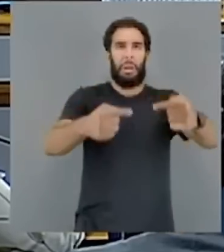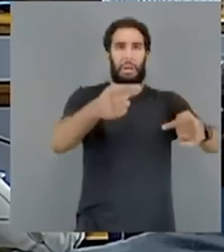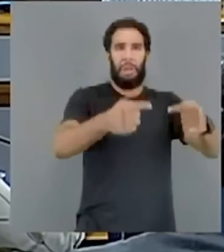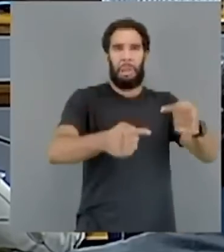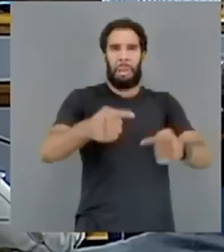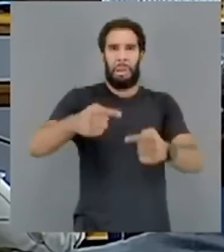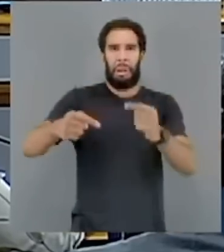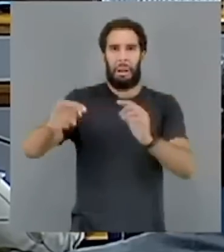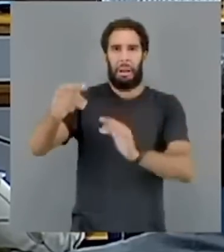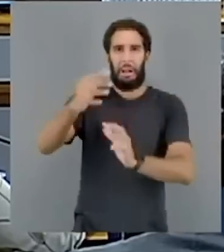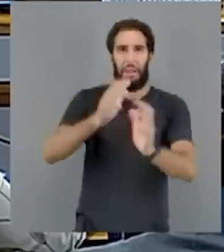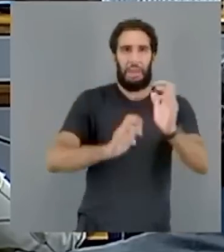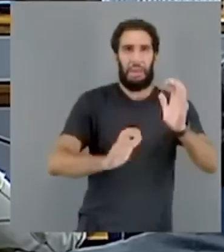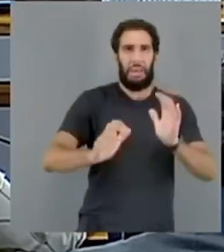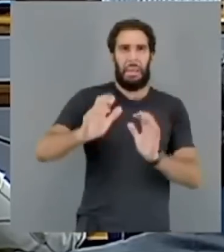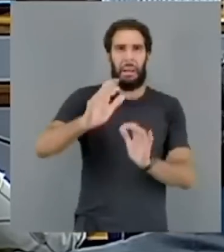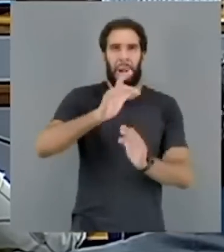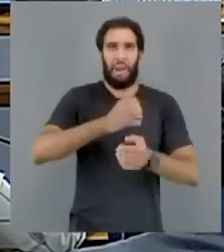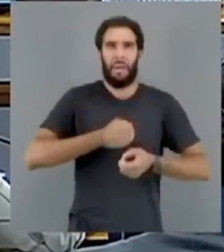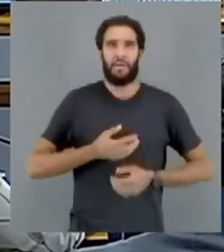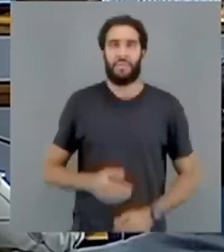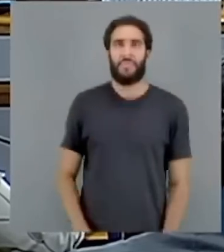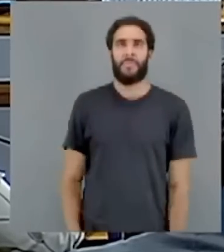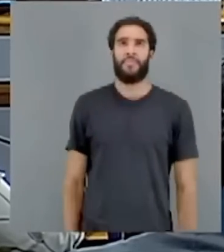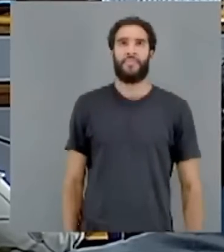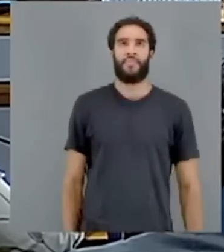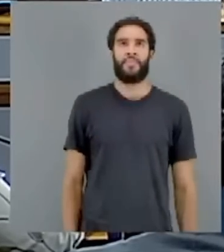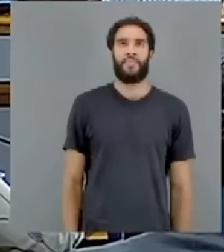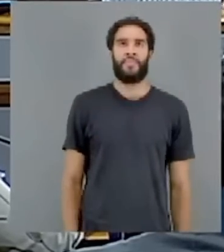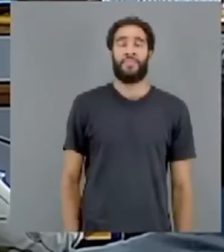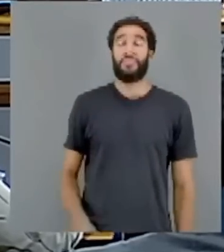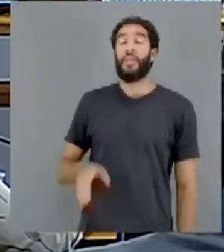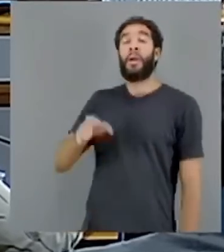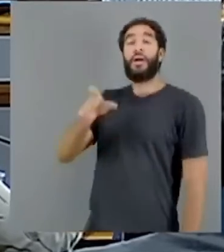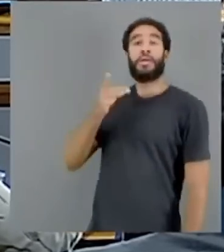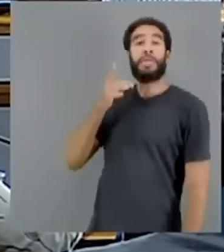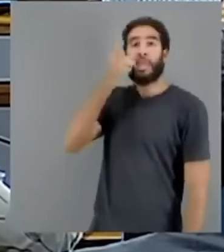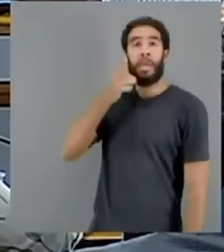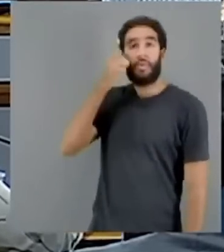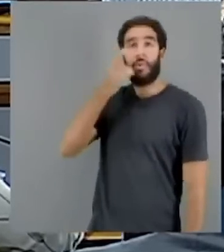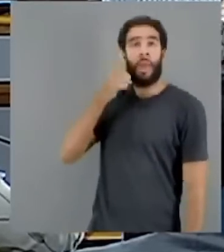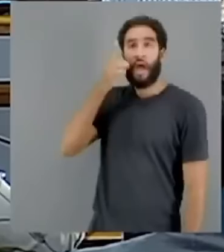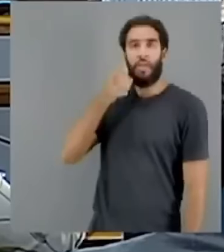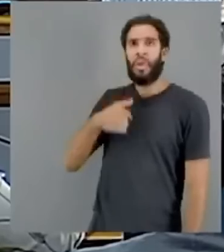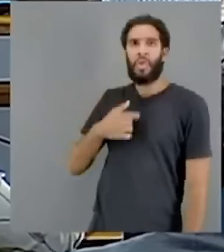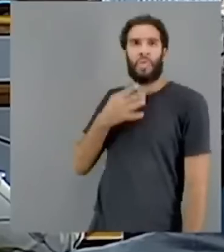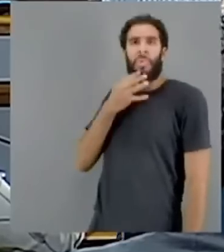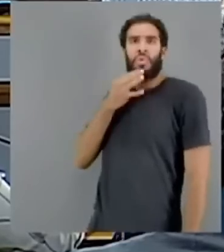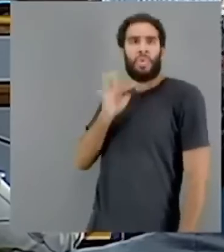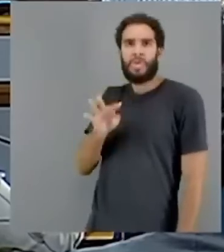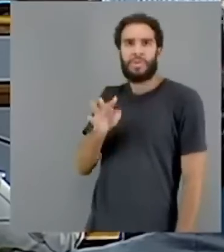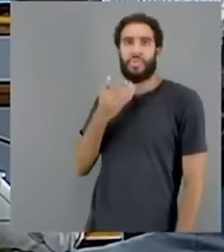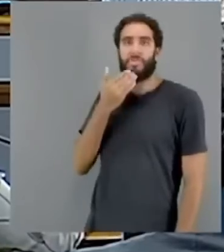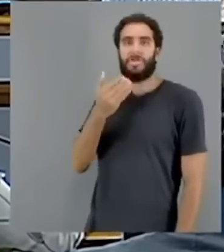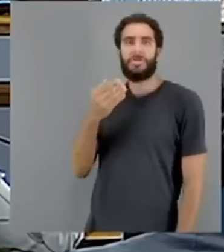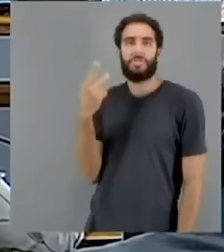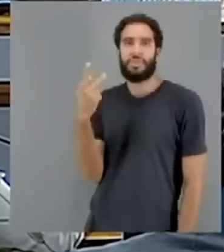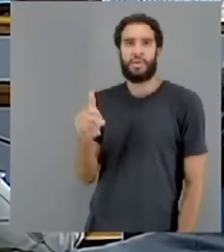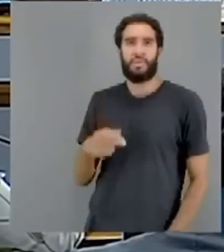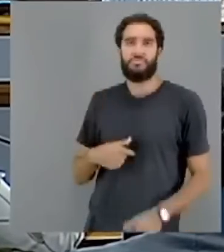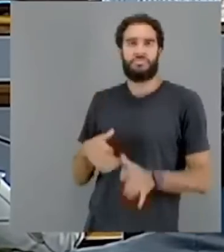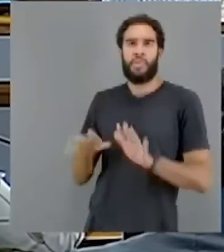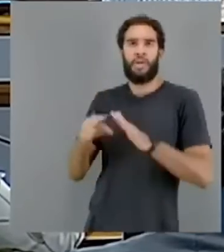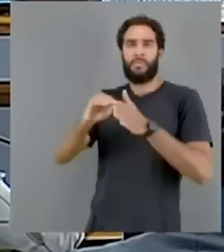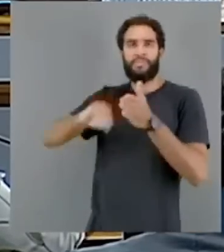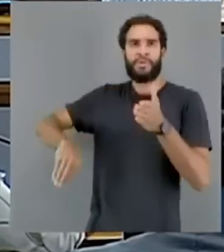senhor está abusando. Vossa Excelência, deputado, Vossa Excelência, eu não estou conhecendo da vossa questão de ordem. Presidente Arthur. Não